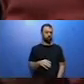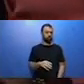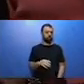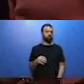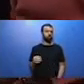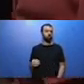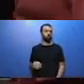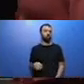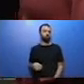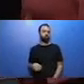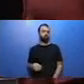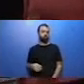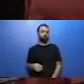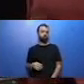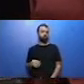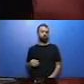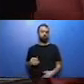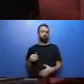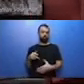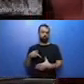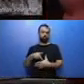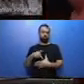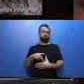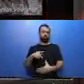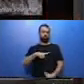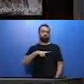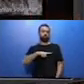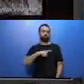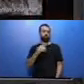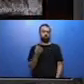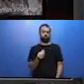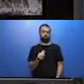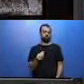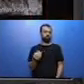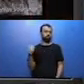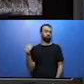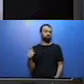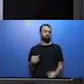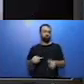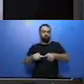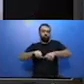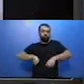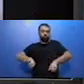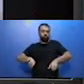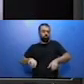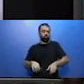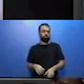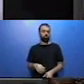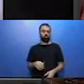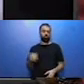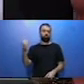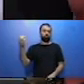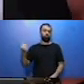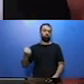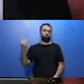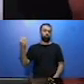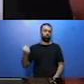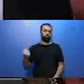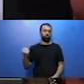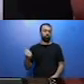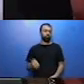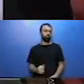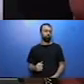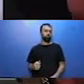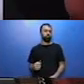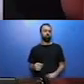peixes, aves, né? Fonte de proteína. Os ovos, Leite e derivados,